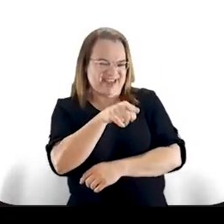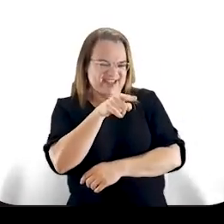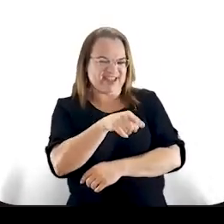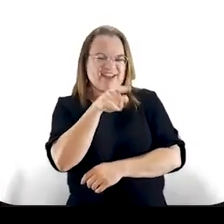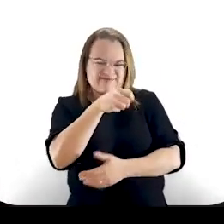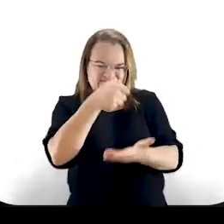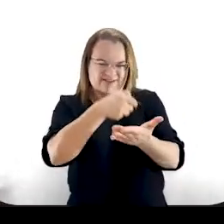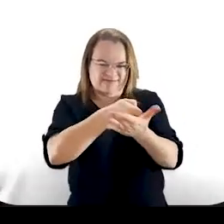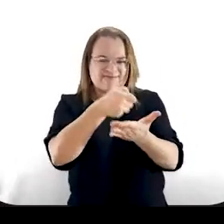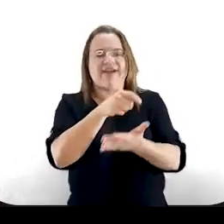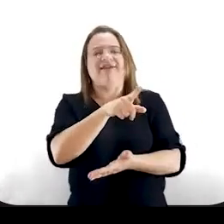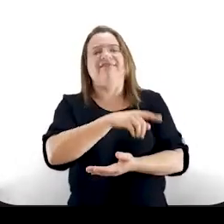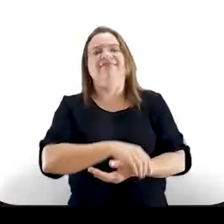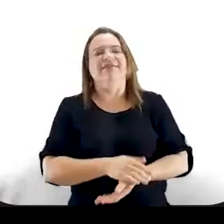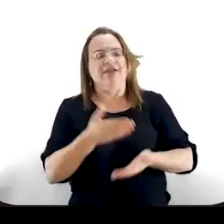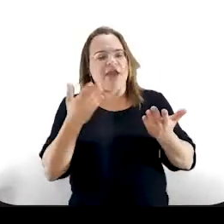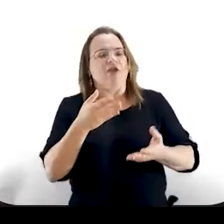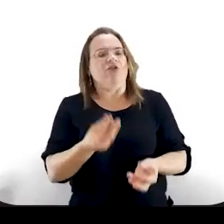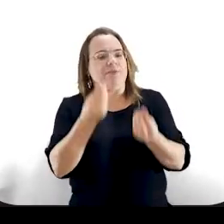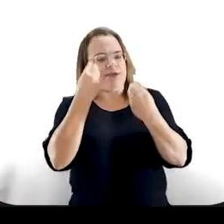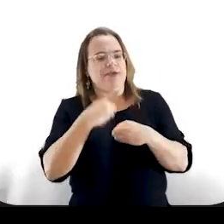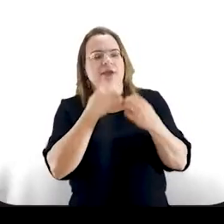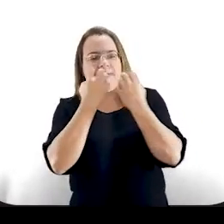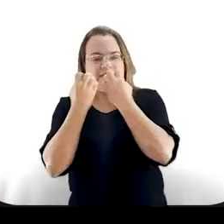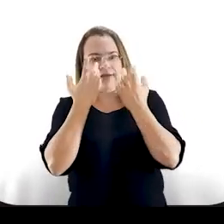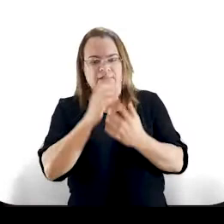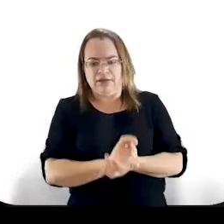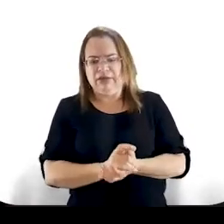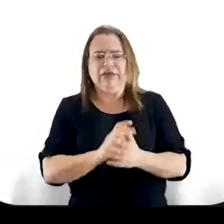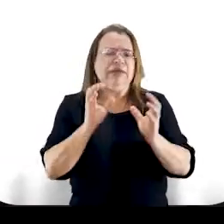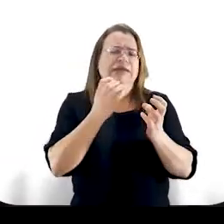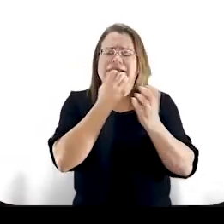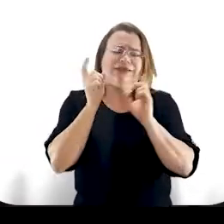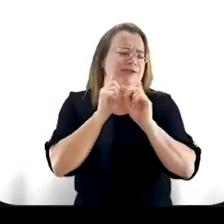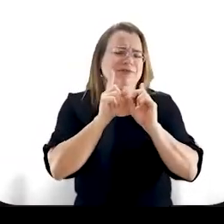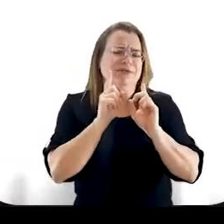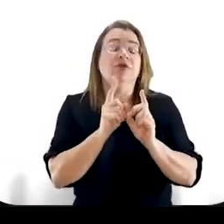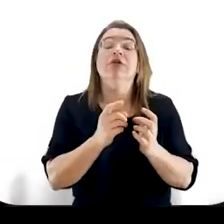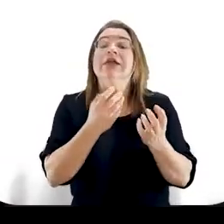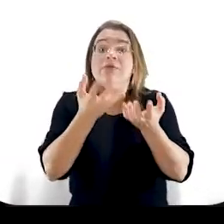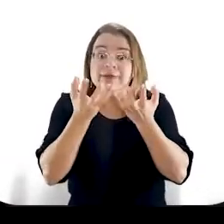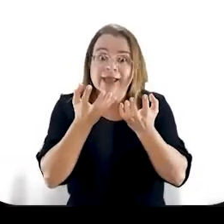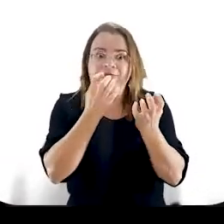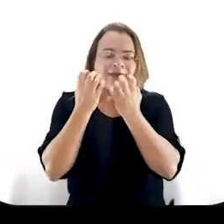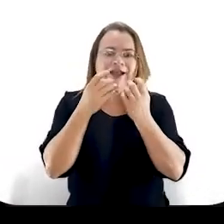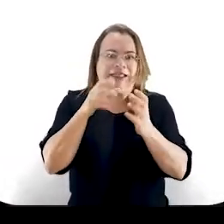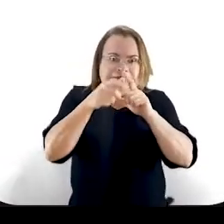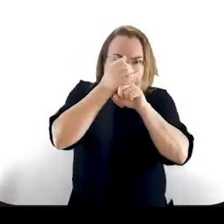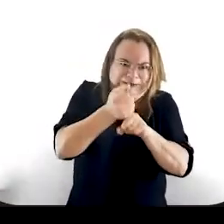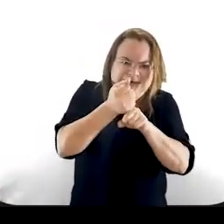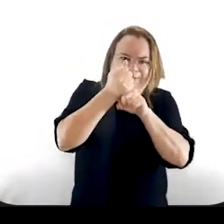me pagava. Agora devolva minha gaita. Eu devolvo. Devolva minha gaita. E ele